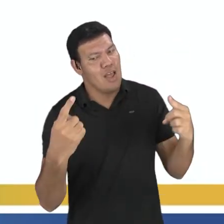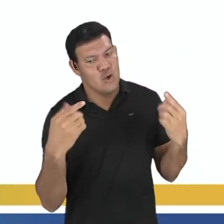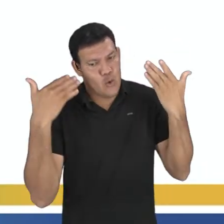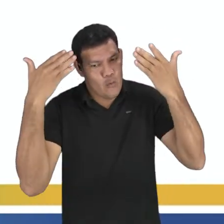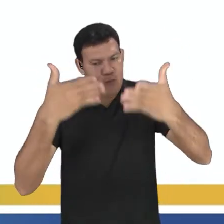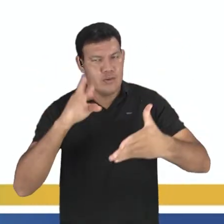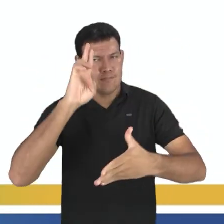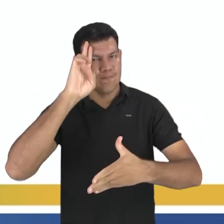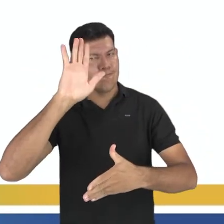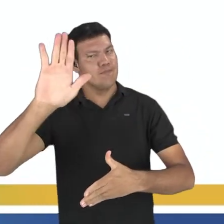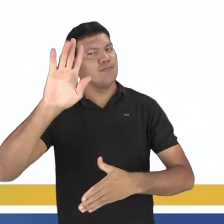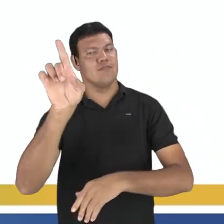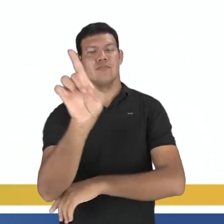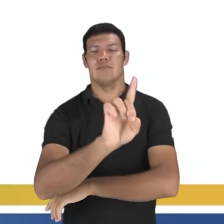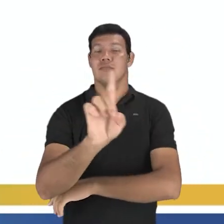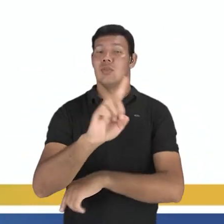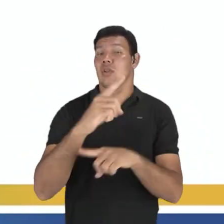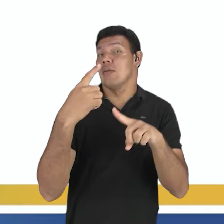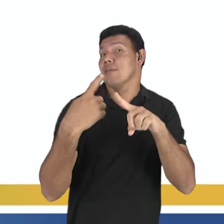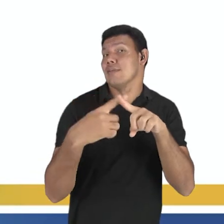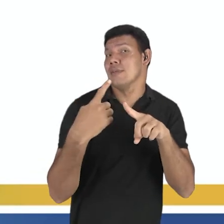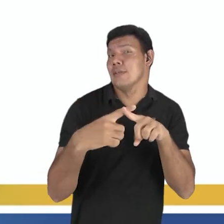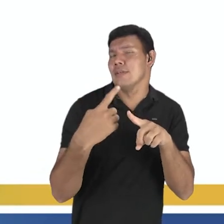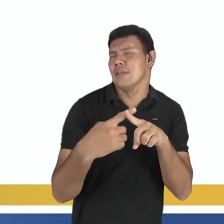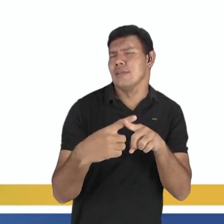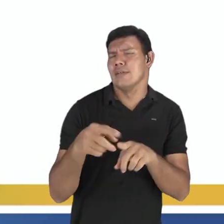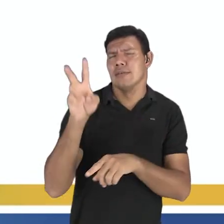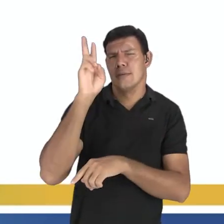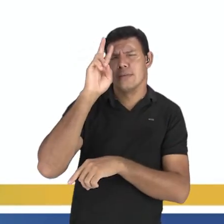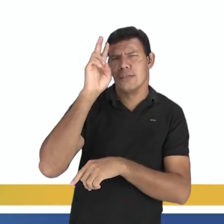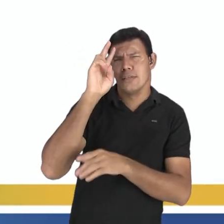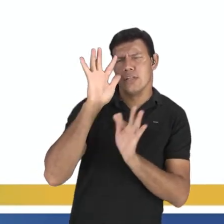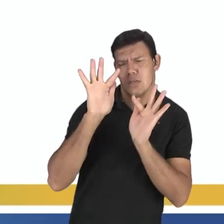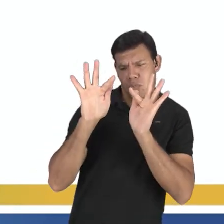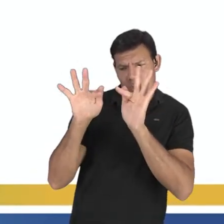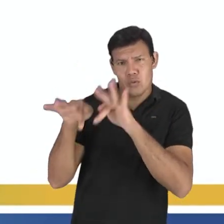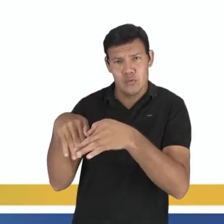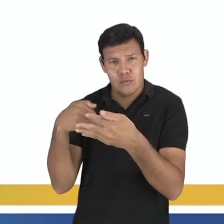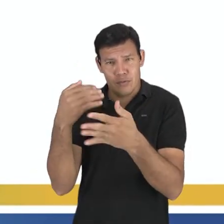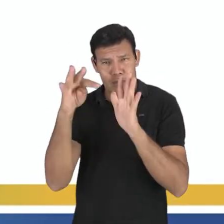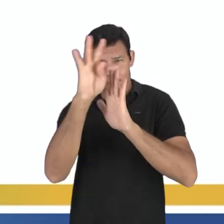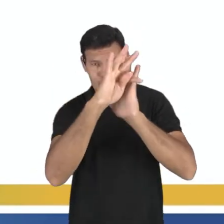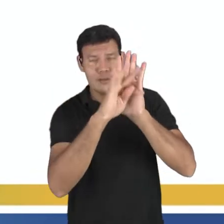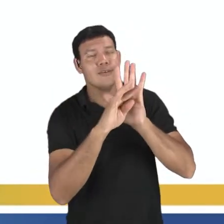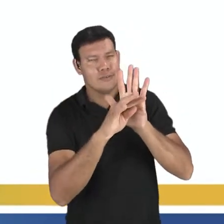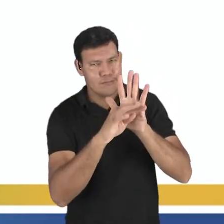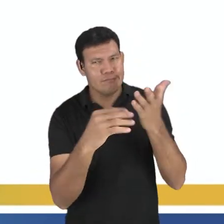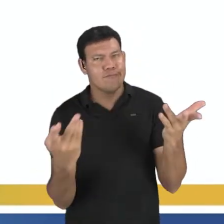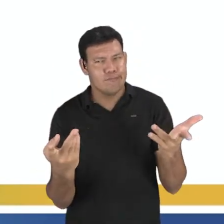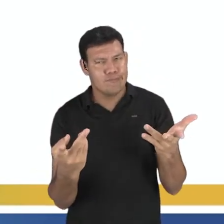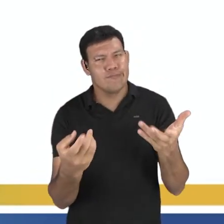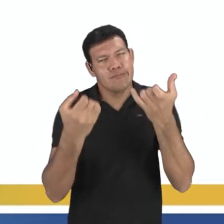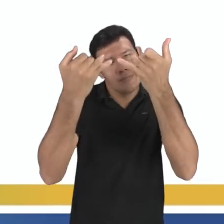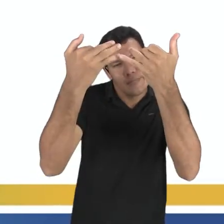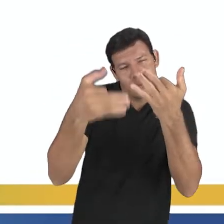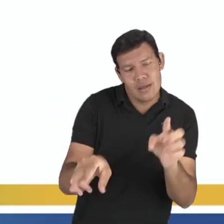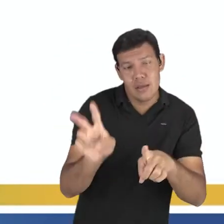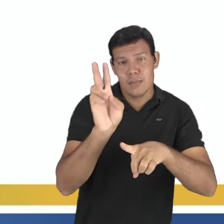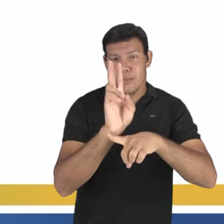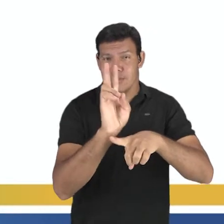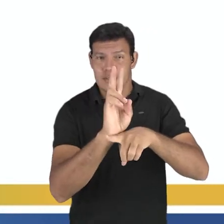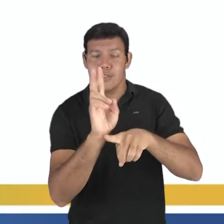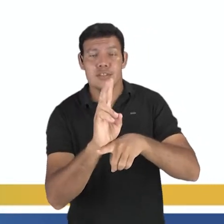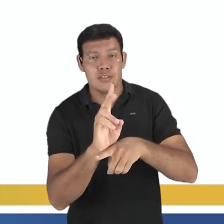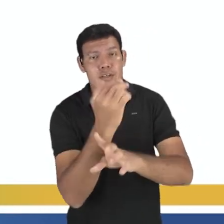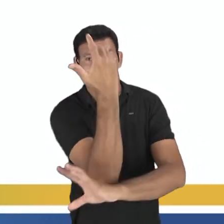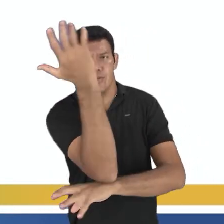ideia principal ainda. Por quê? Porque eu lembro que lá no final ele falou sobre essa preservação da